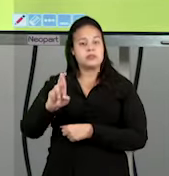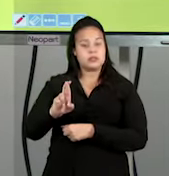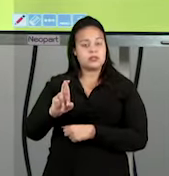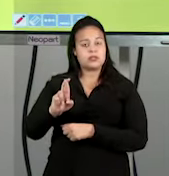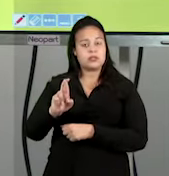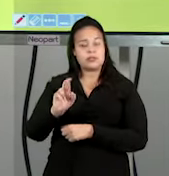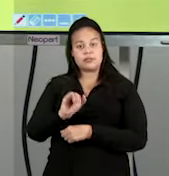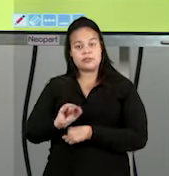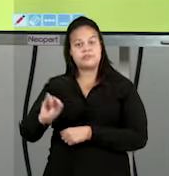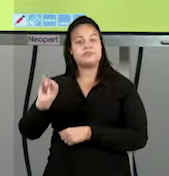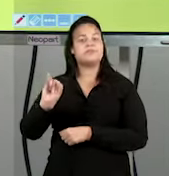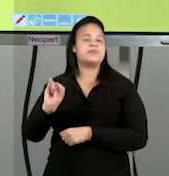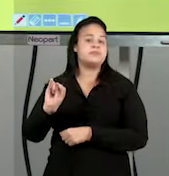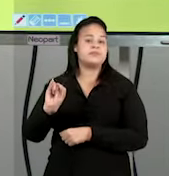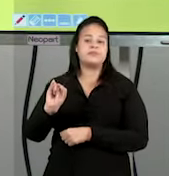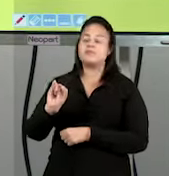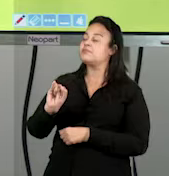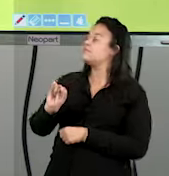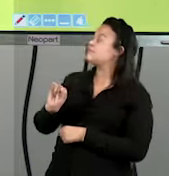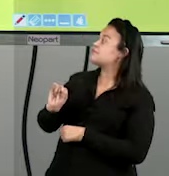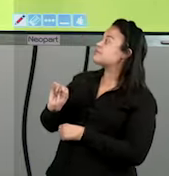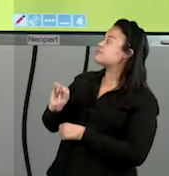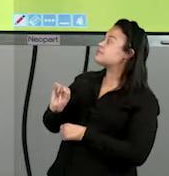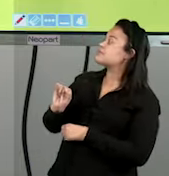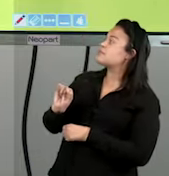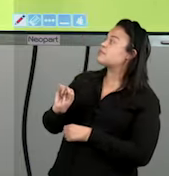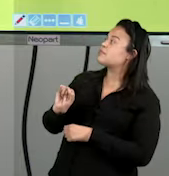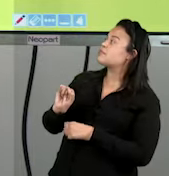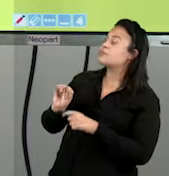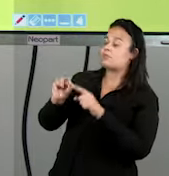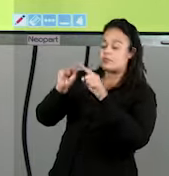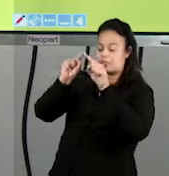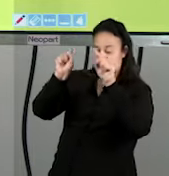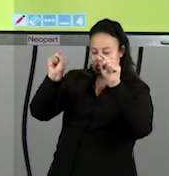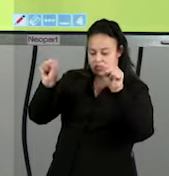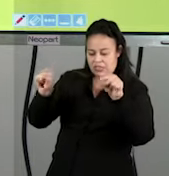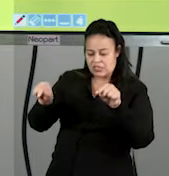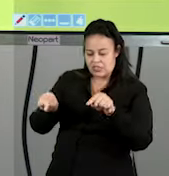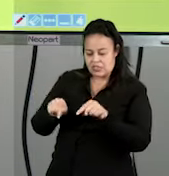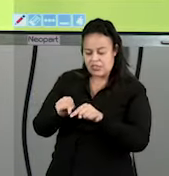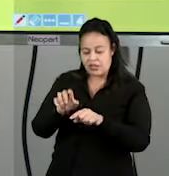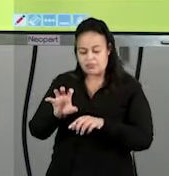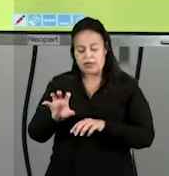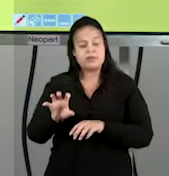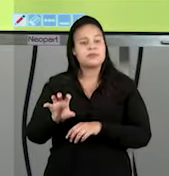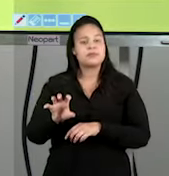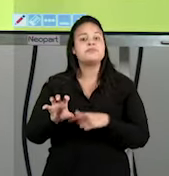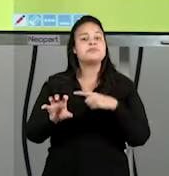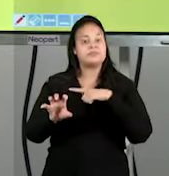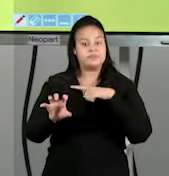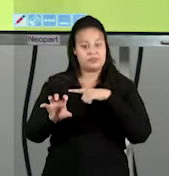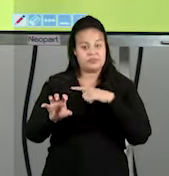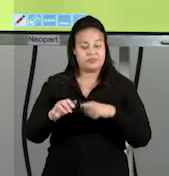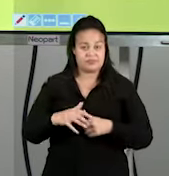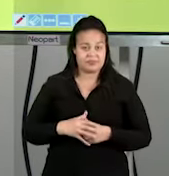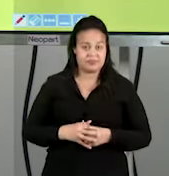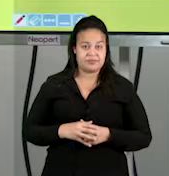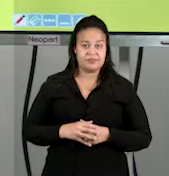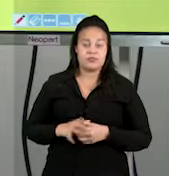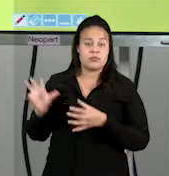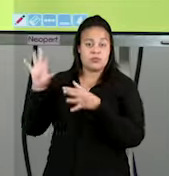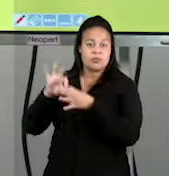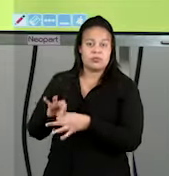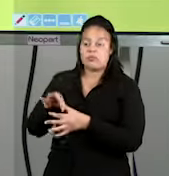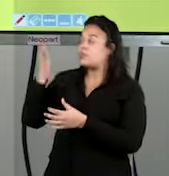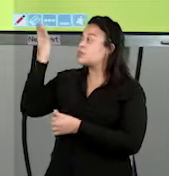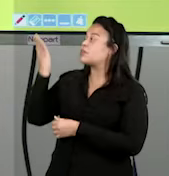Os polígonos estão dentro da circunferência. Então, aqui nesse caso,